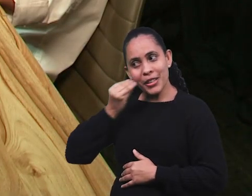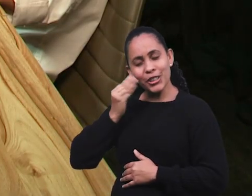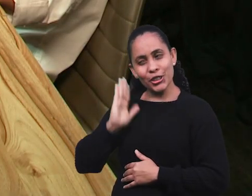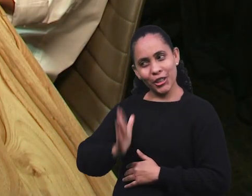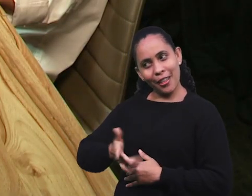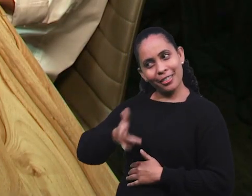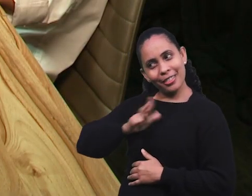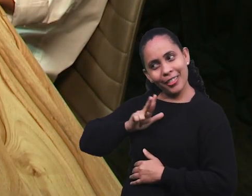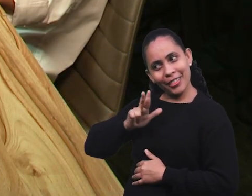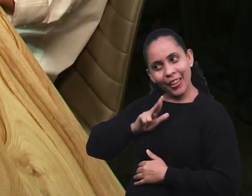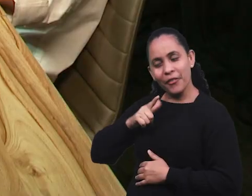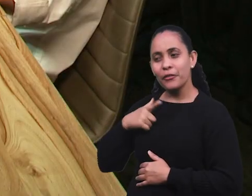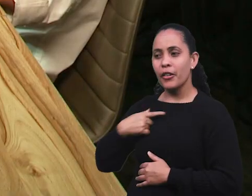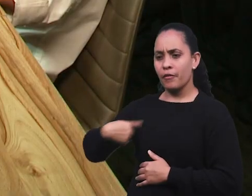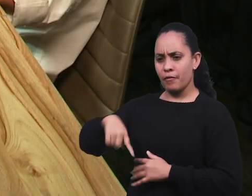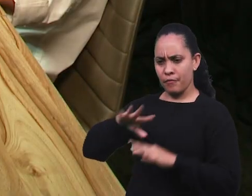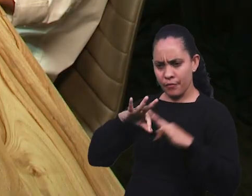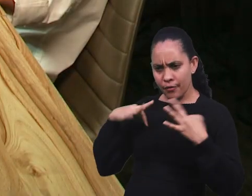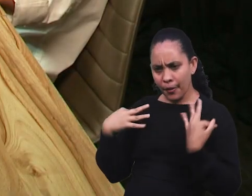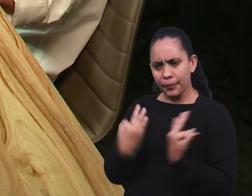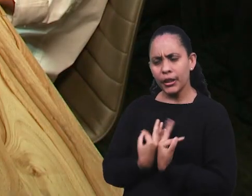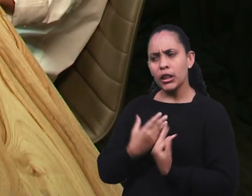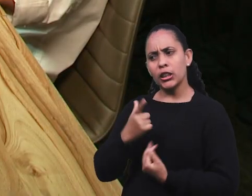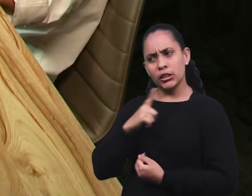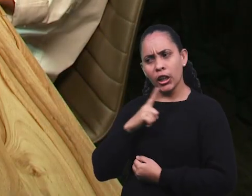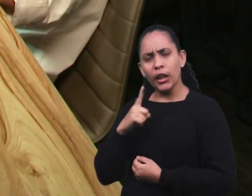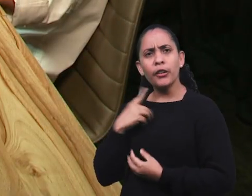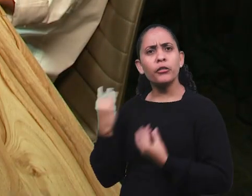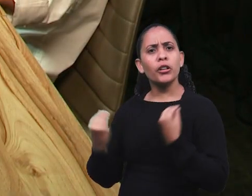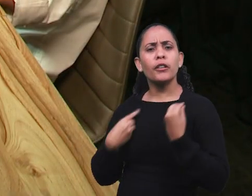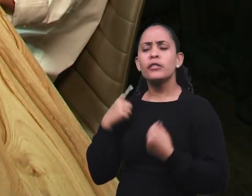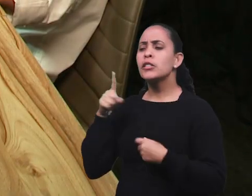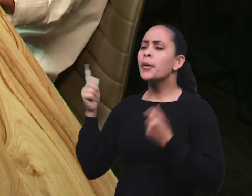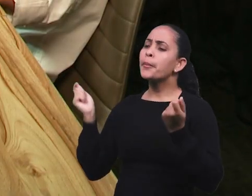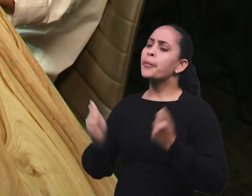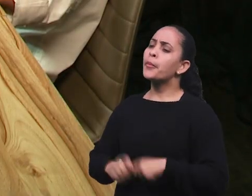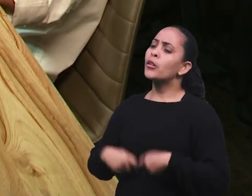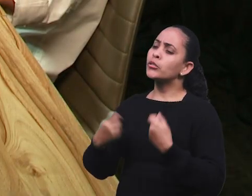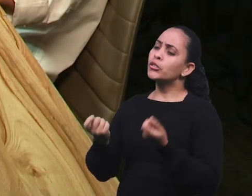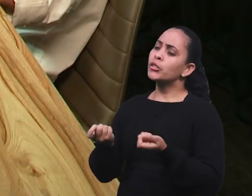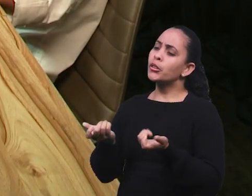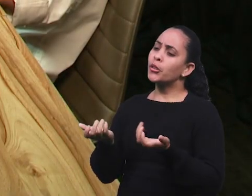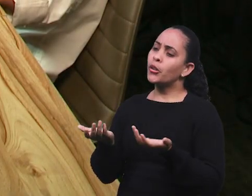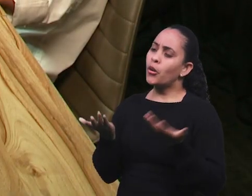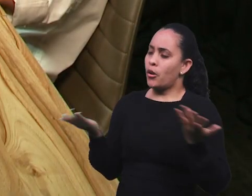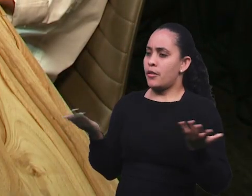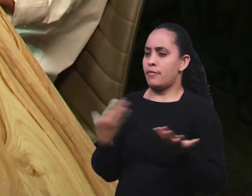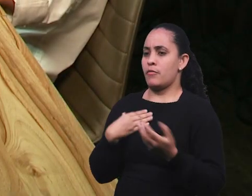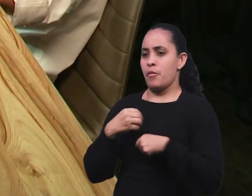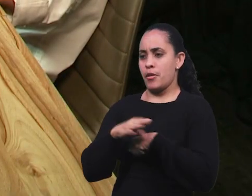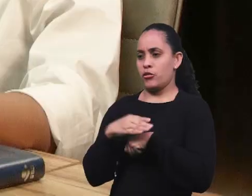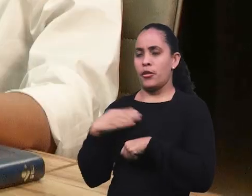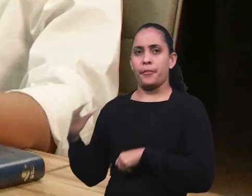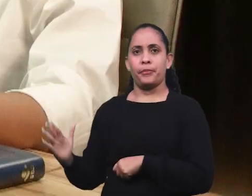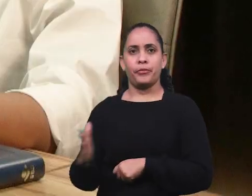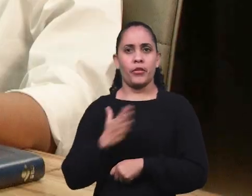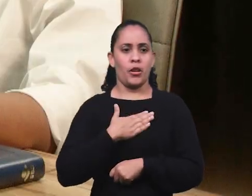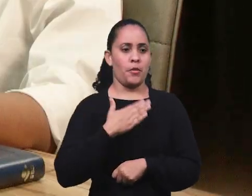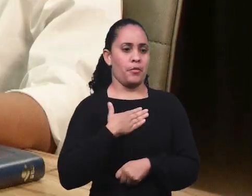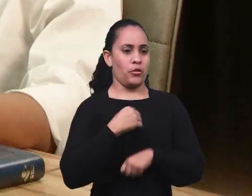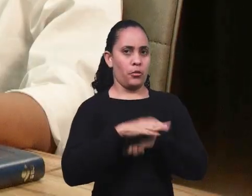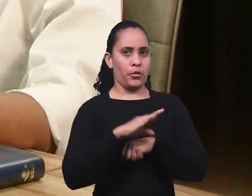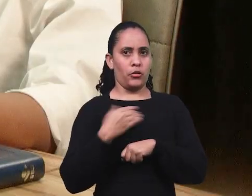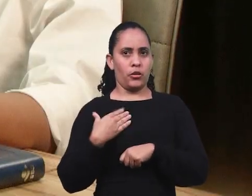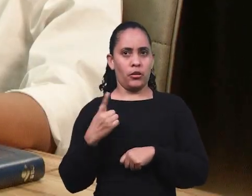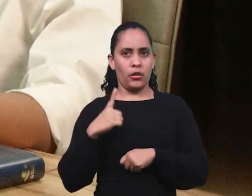Já tiveram? A família já teve? O que você pode compartilhar com a gente, Elisa? Olha, eu posso compartilhar que a minha